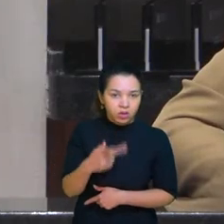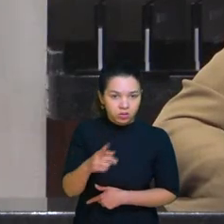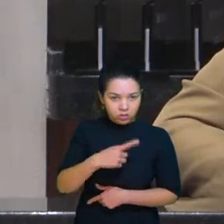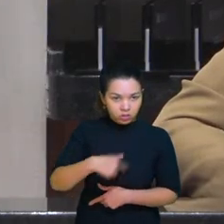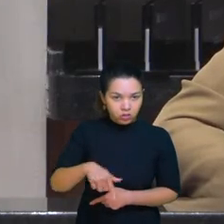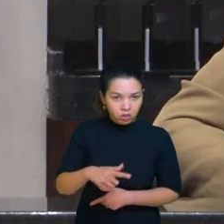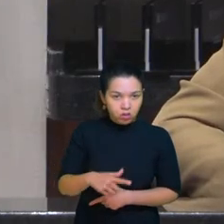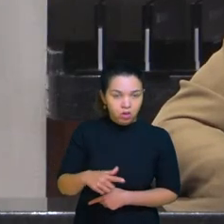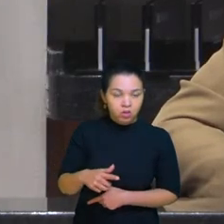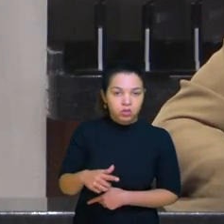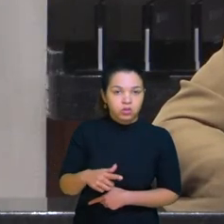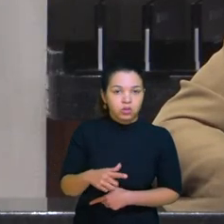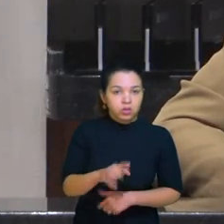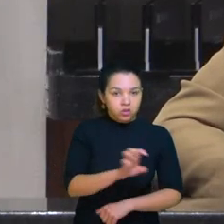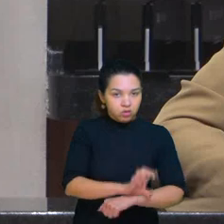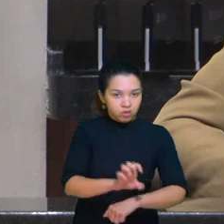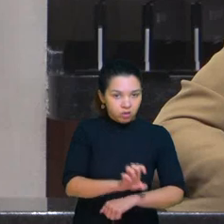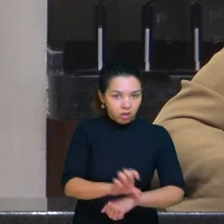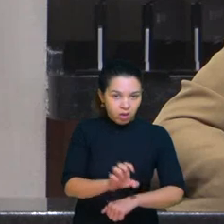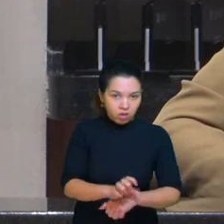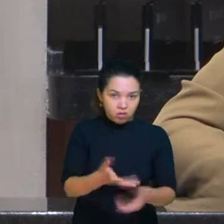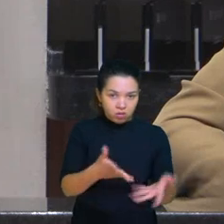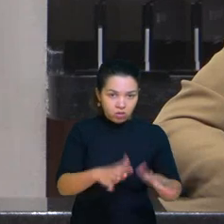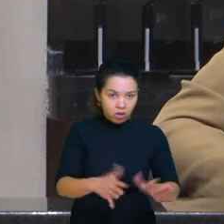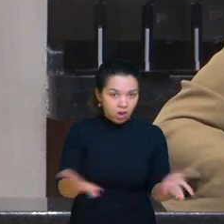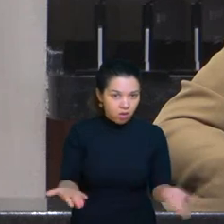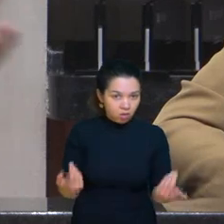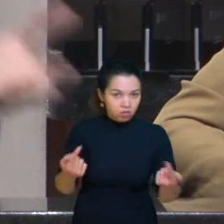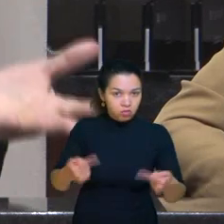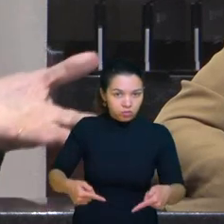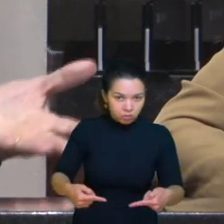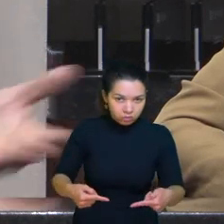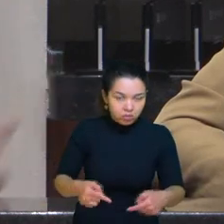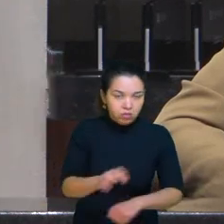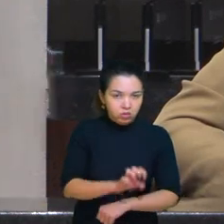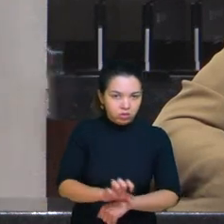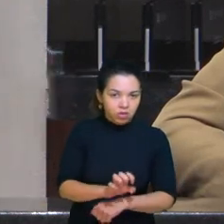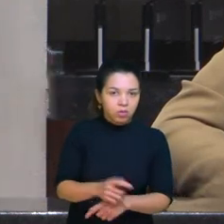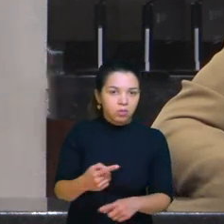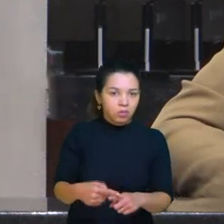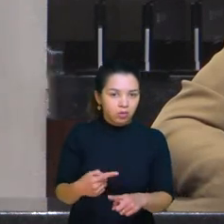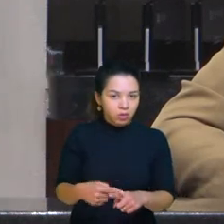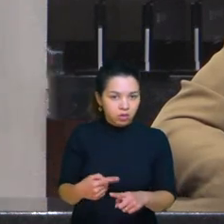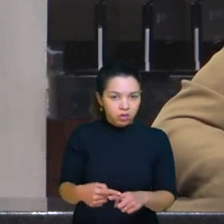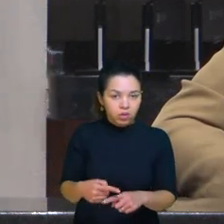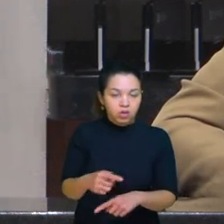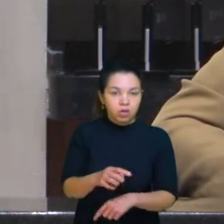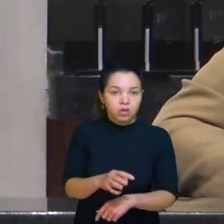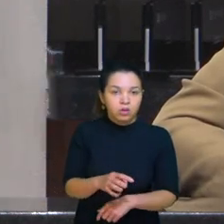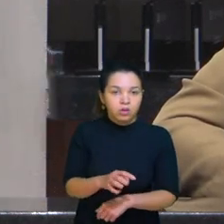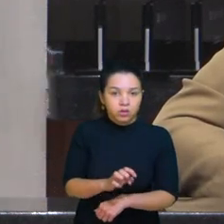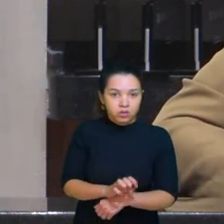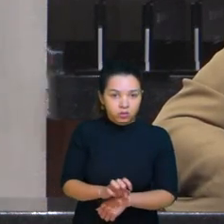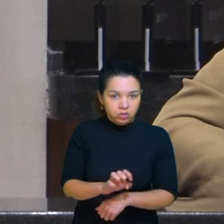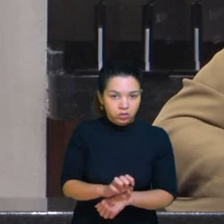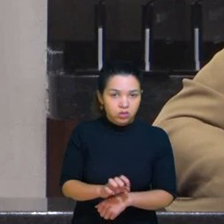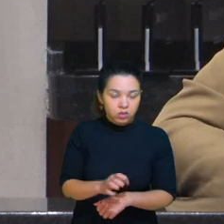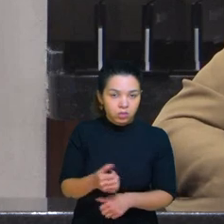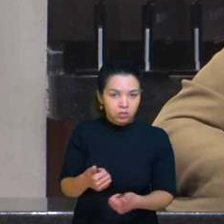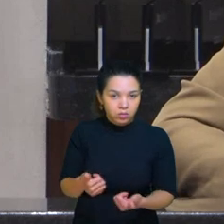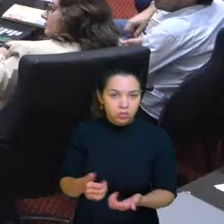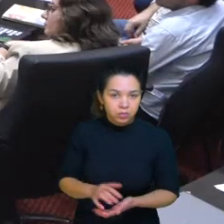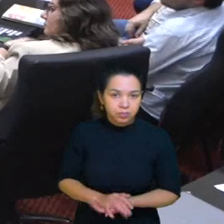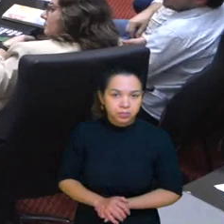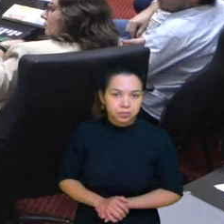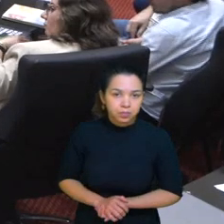rejeição dos estágios para uma disputa dos estágios Porque de fato era a a escola se sentia contemplada sim eh só para